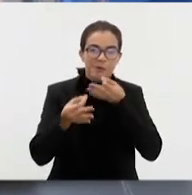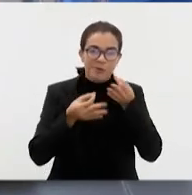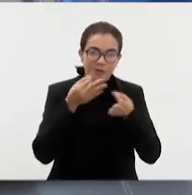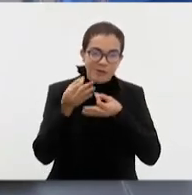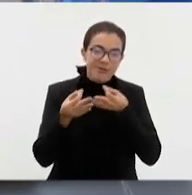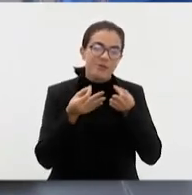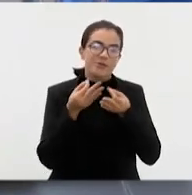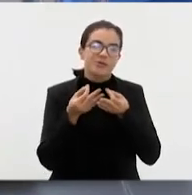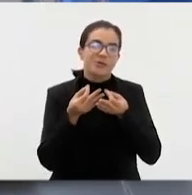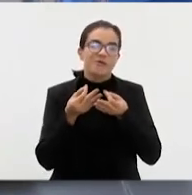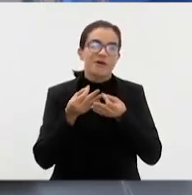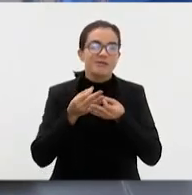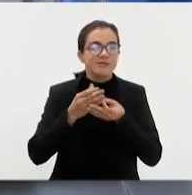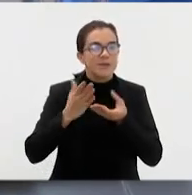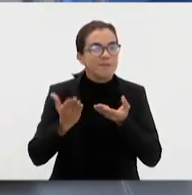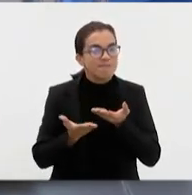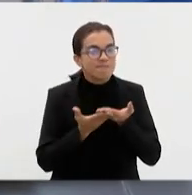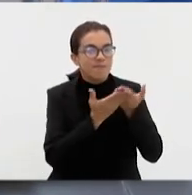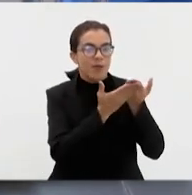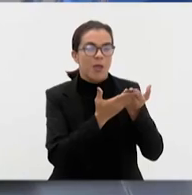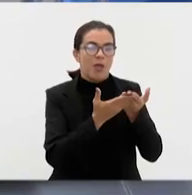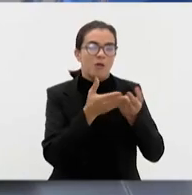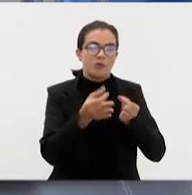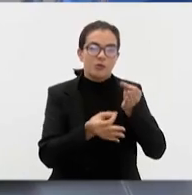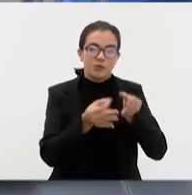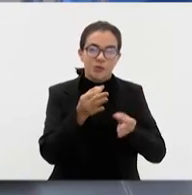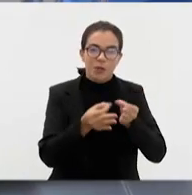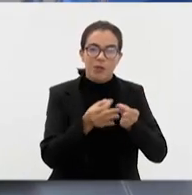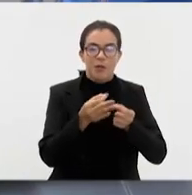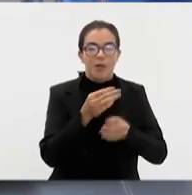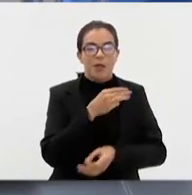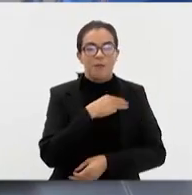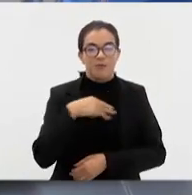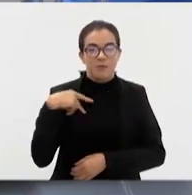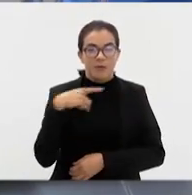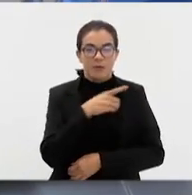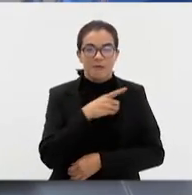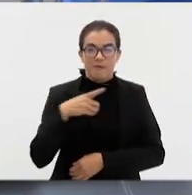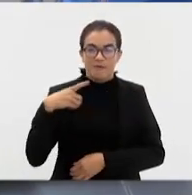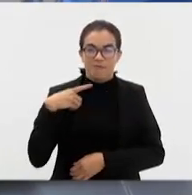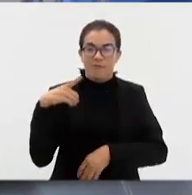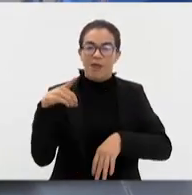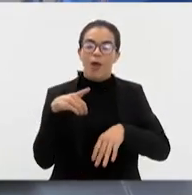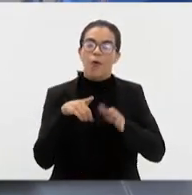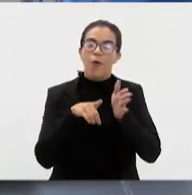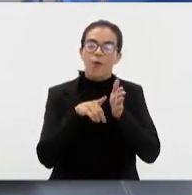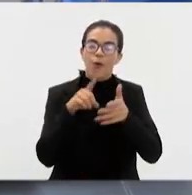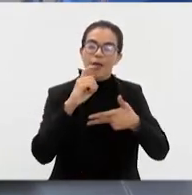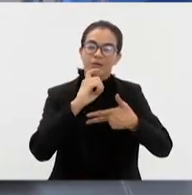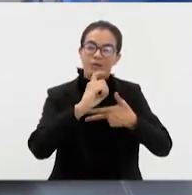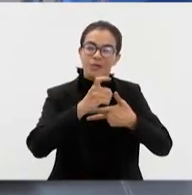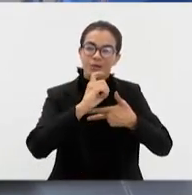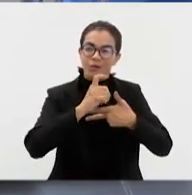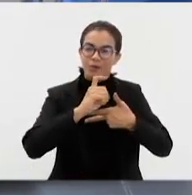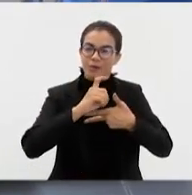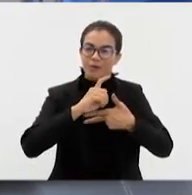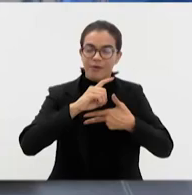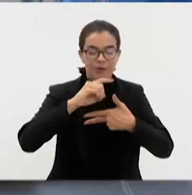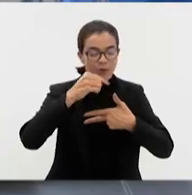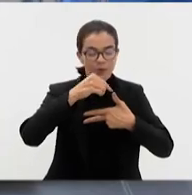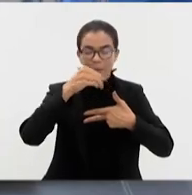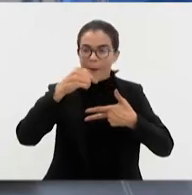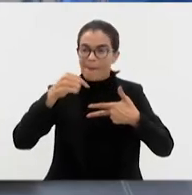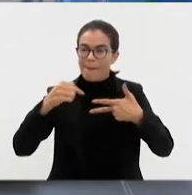serão levadas ao Poder Judiciário, ao Ministério Público, à Defensoria, ao Poder Executivo em todas as suas fases